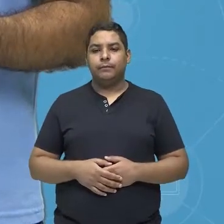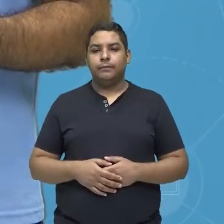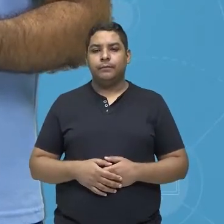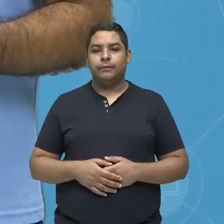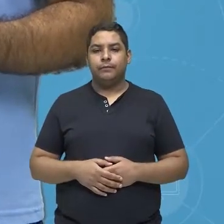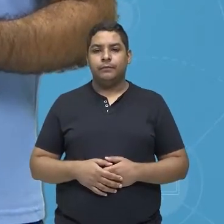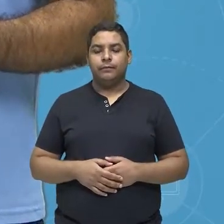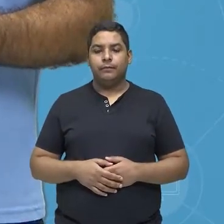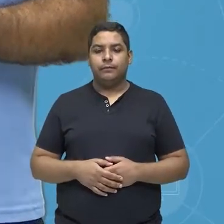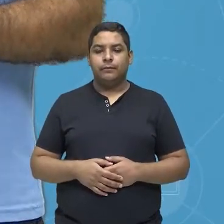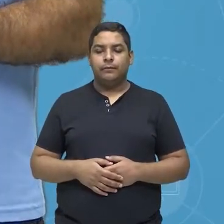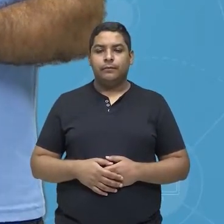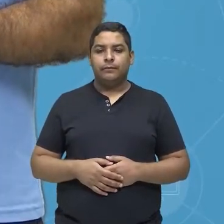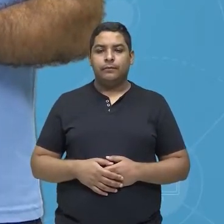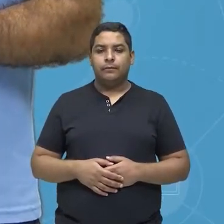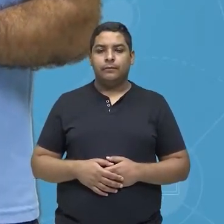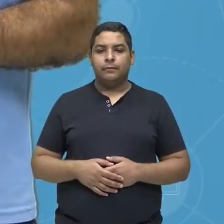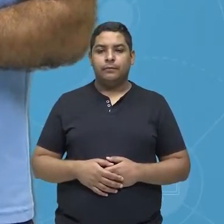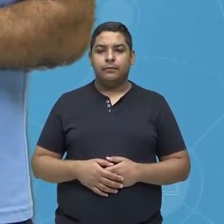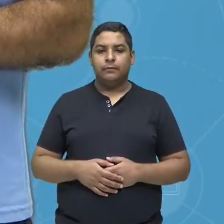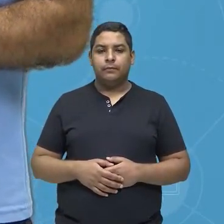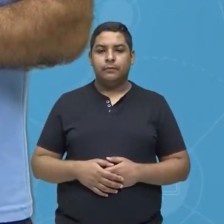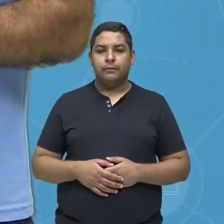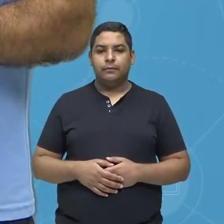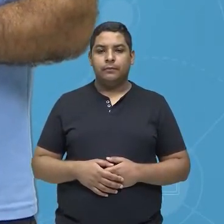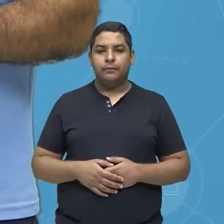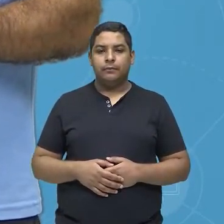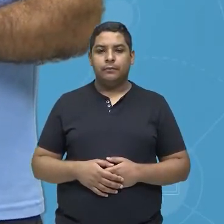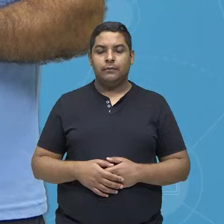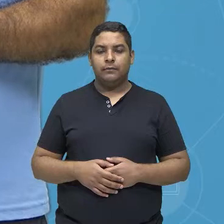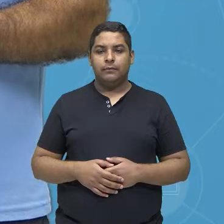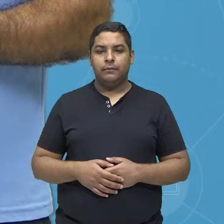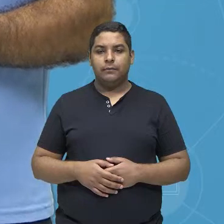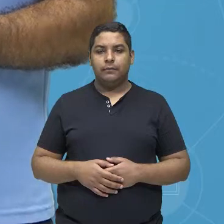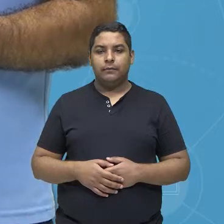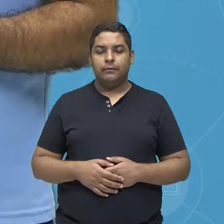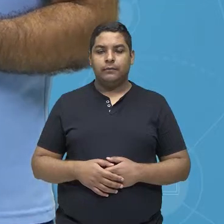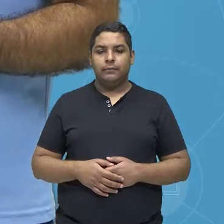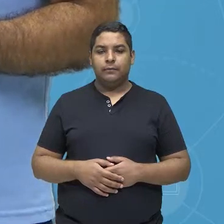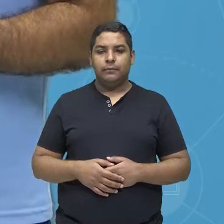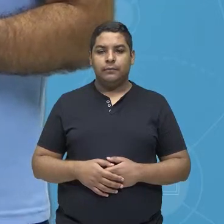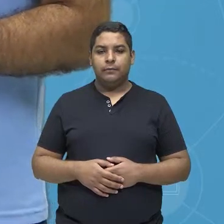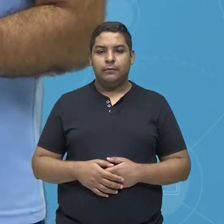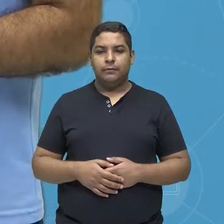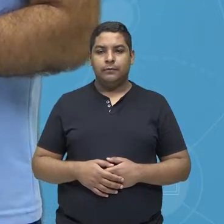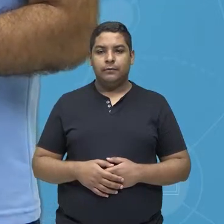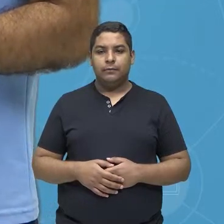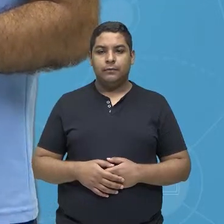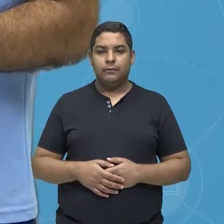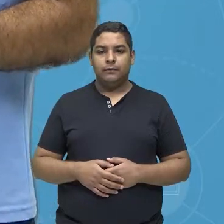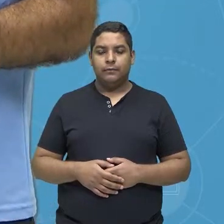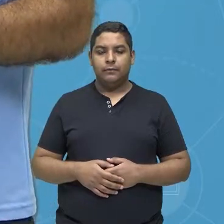diagonal. A próxima peça, também que compõe aí o jogo, é